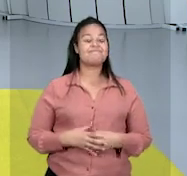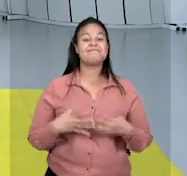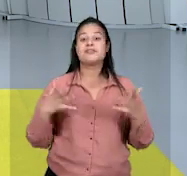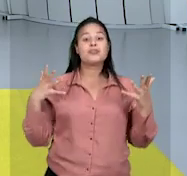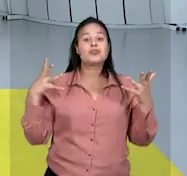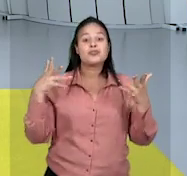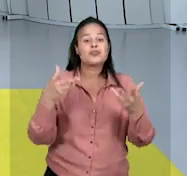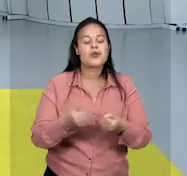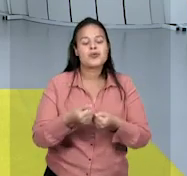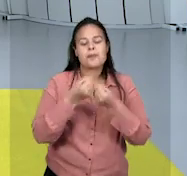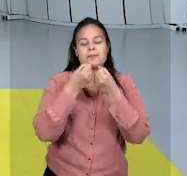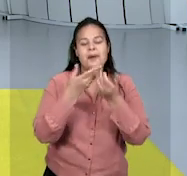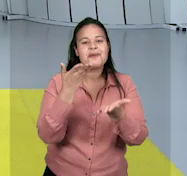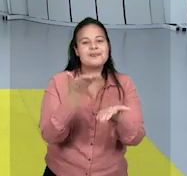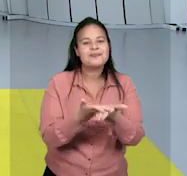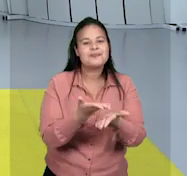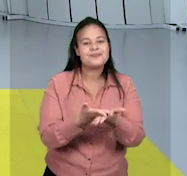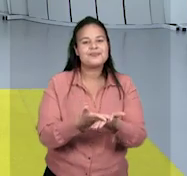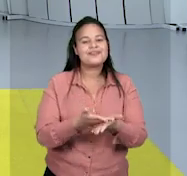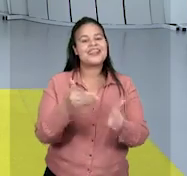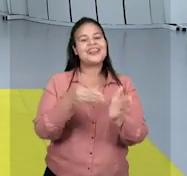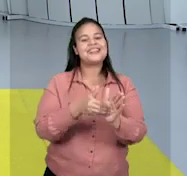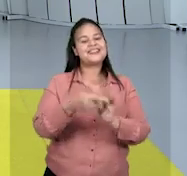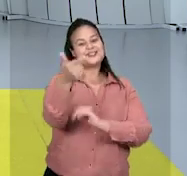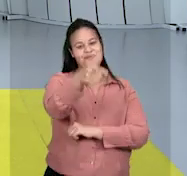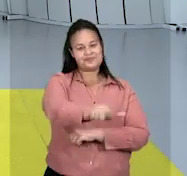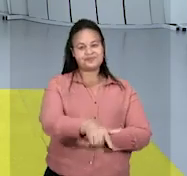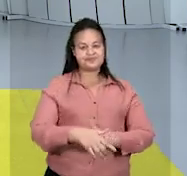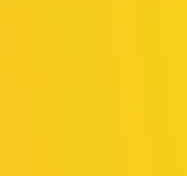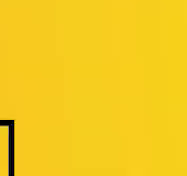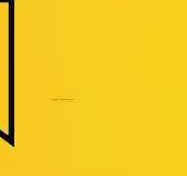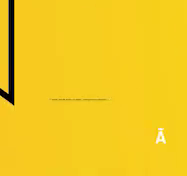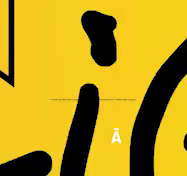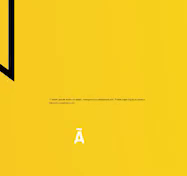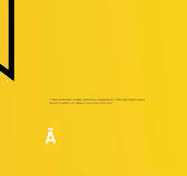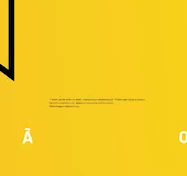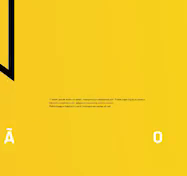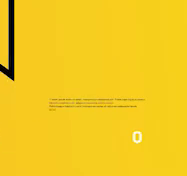tenham todos bons estudos. Até mais!